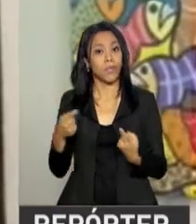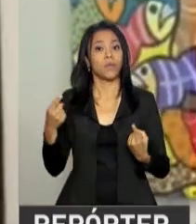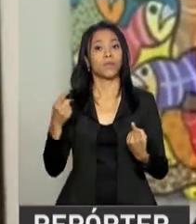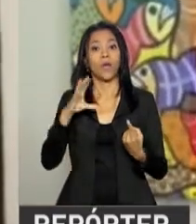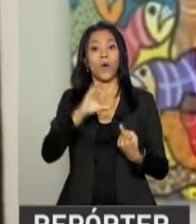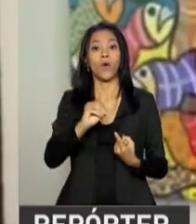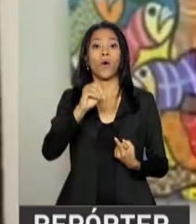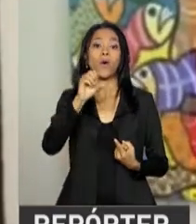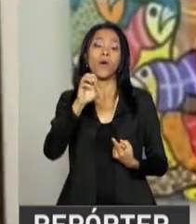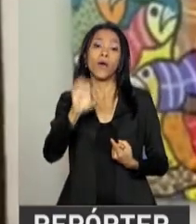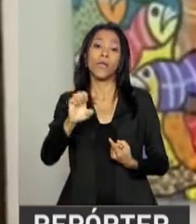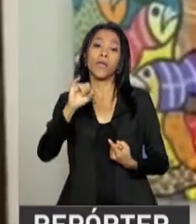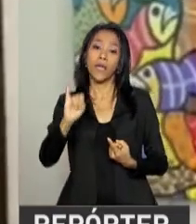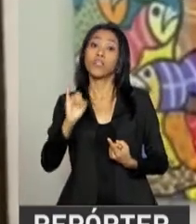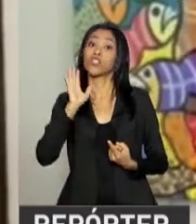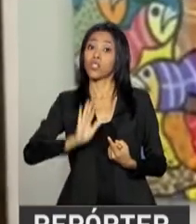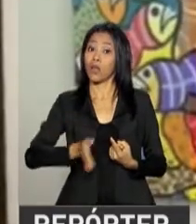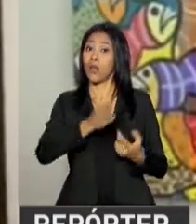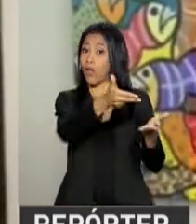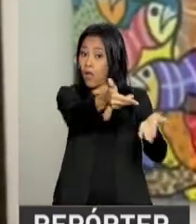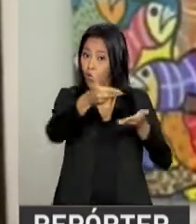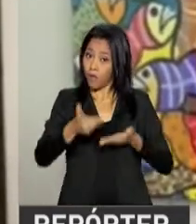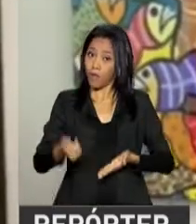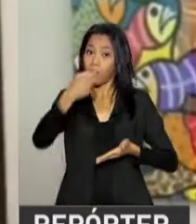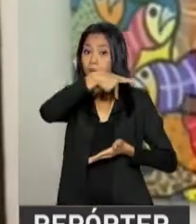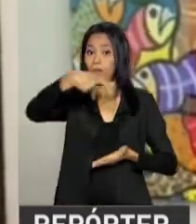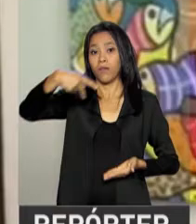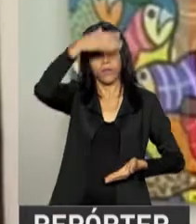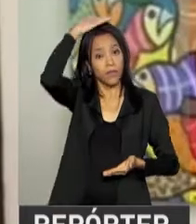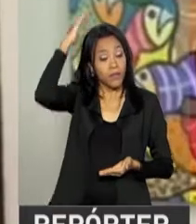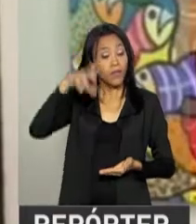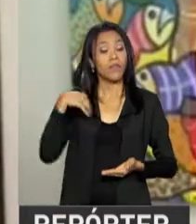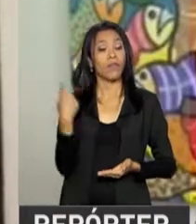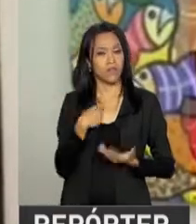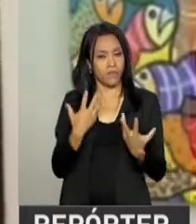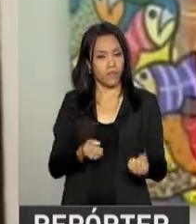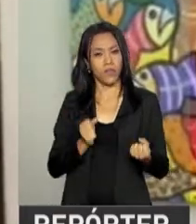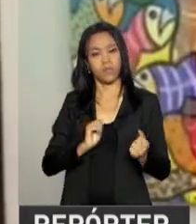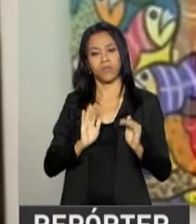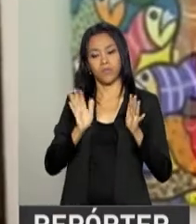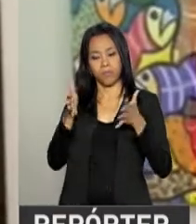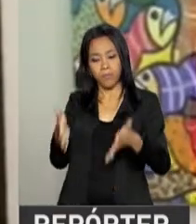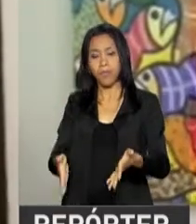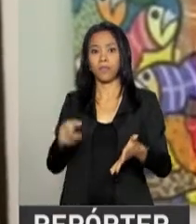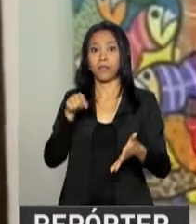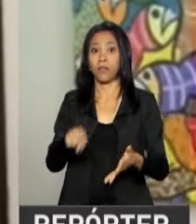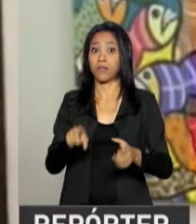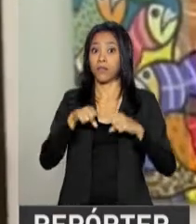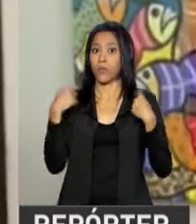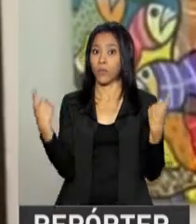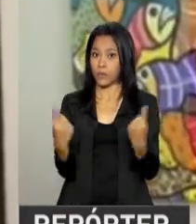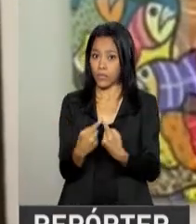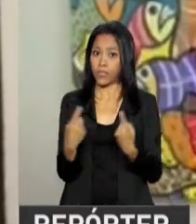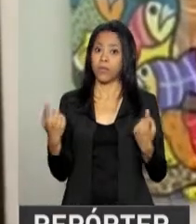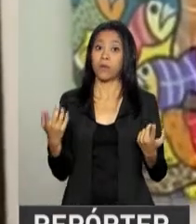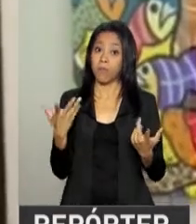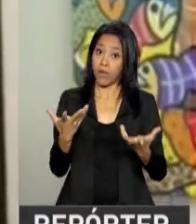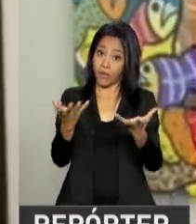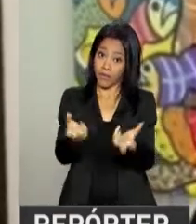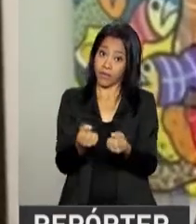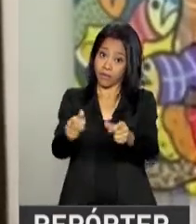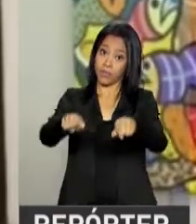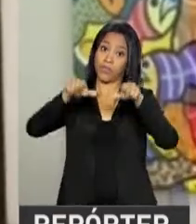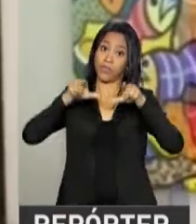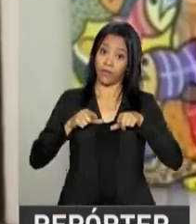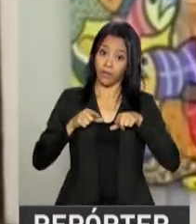eu já convidei o presidente Michel Temer, nós devemos estar presentes nessa reunião grande que tem na OIE, para receber então esse